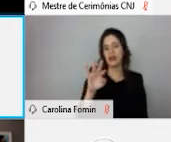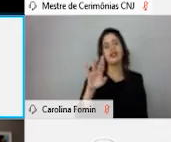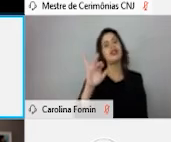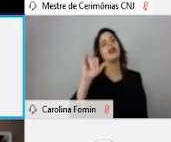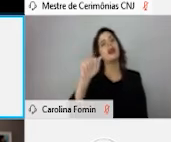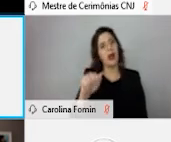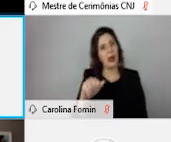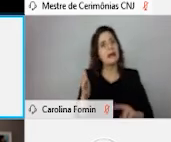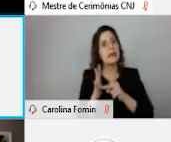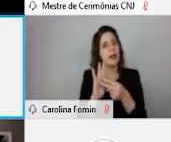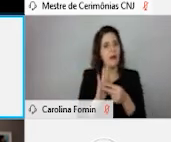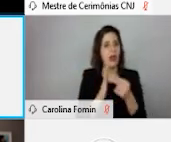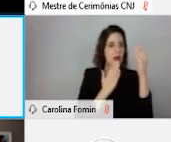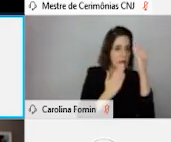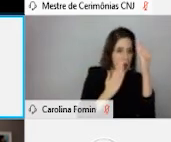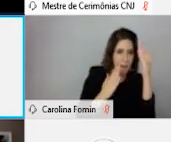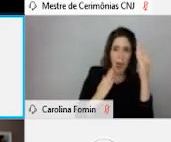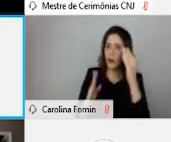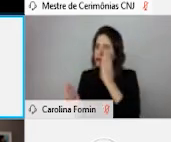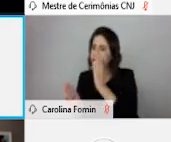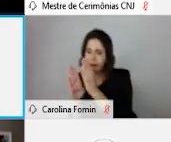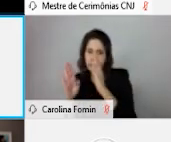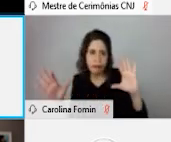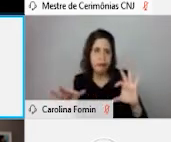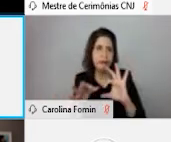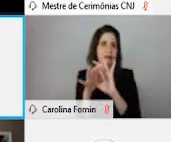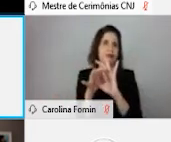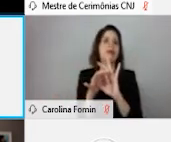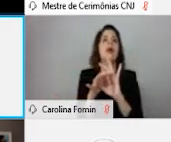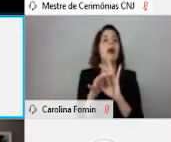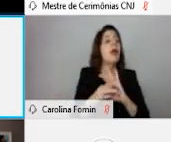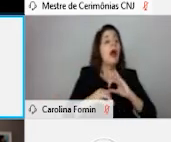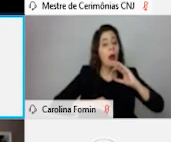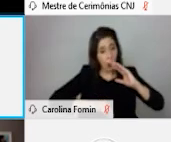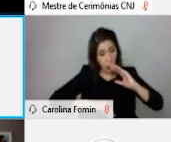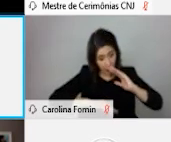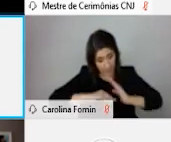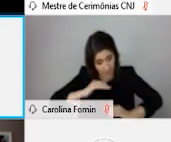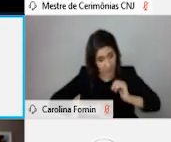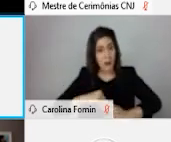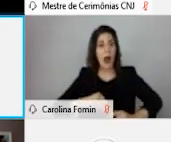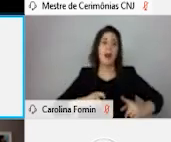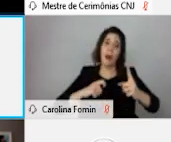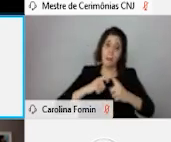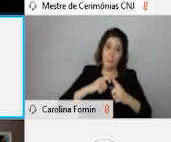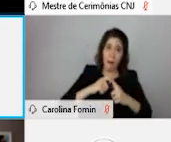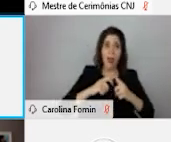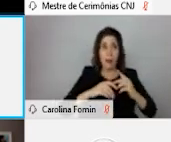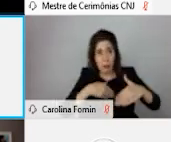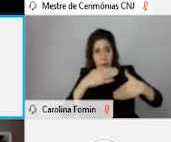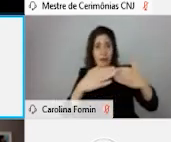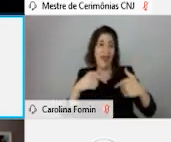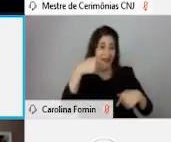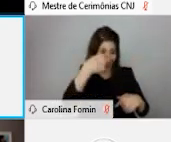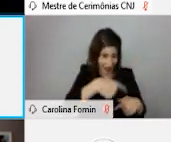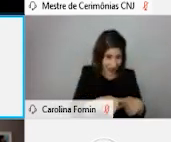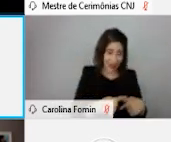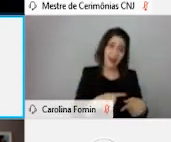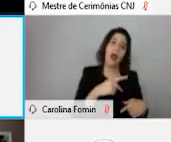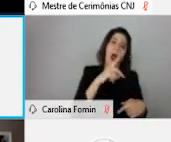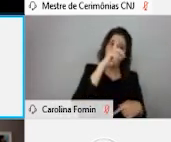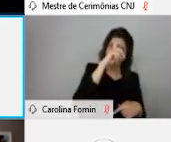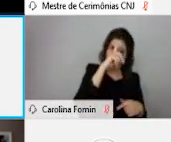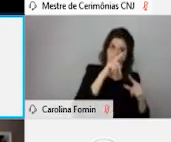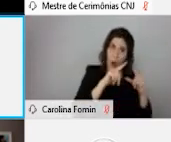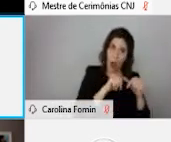medicina personalizada, isso faz com que a prática médica, né, cada vez mais a gente vê isso aqui no Hospital Albert Einstein, nos grandes hospitais, e